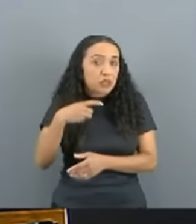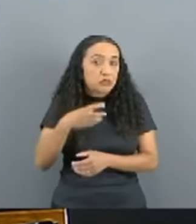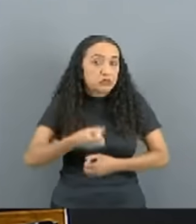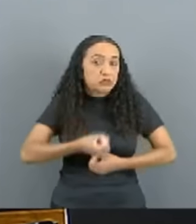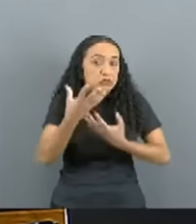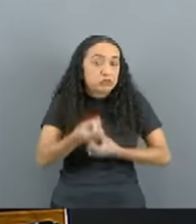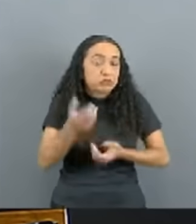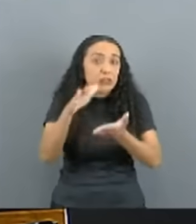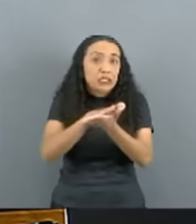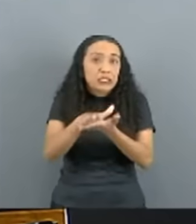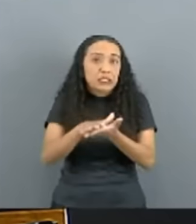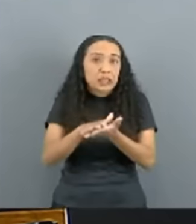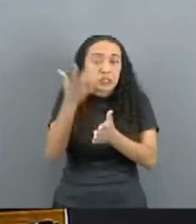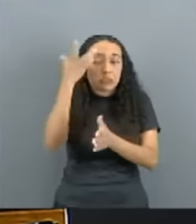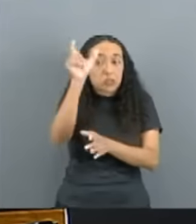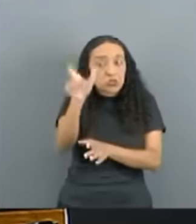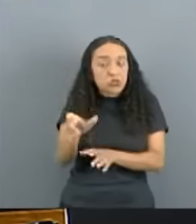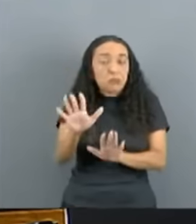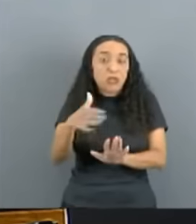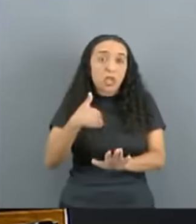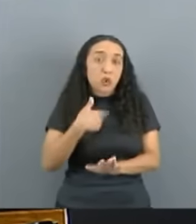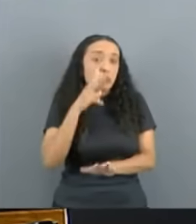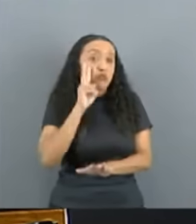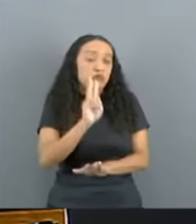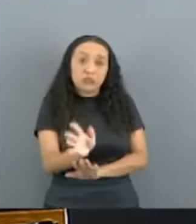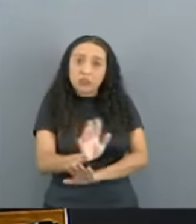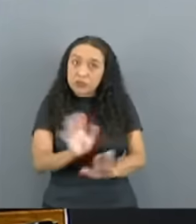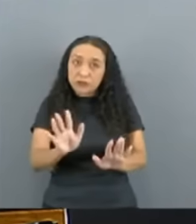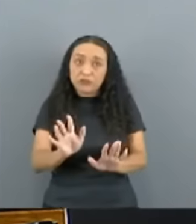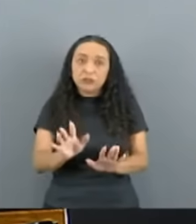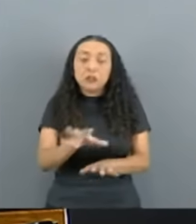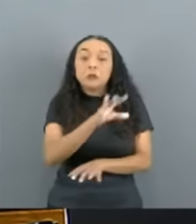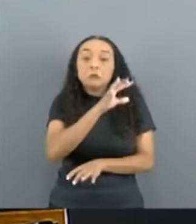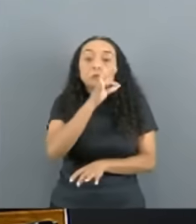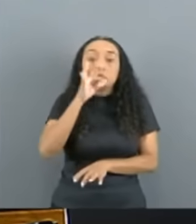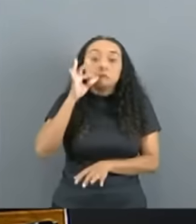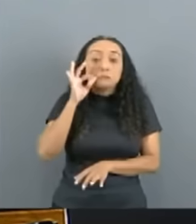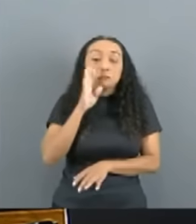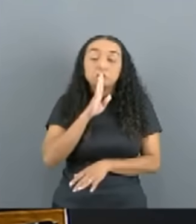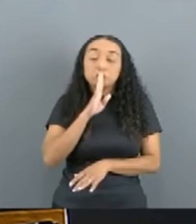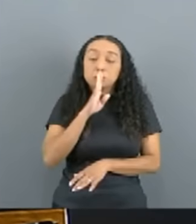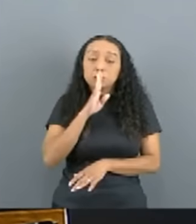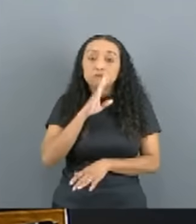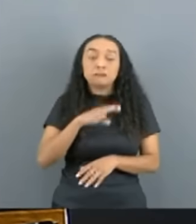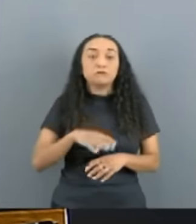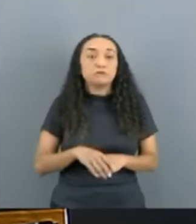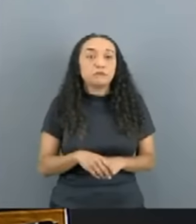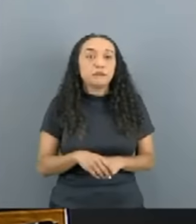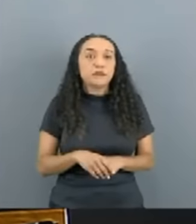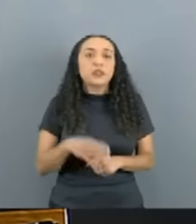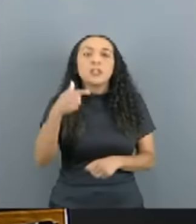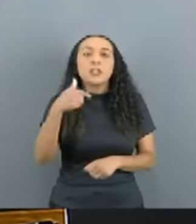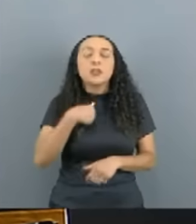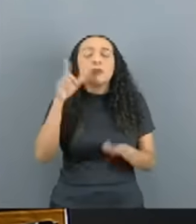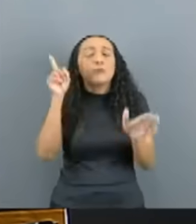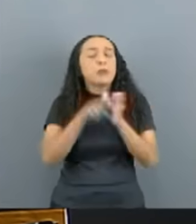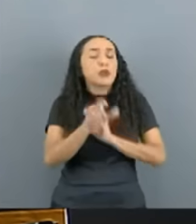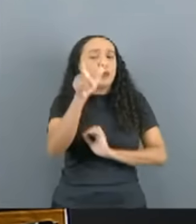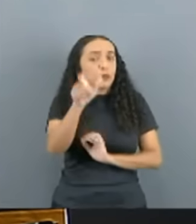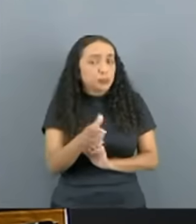eu não vi, eu não sei se o senhor viu, mas eu não vi a manifestação. Está caladinho da Silva. Eu pergunto para o senhor